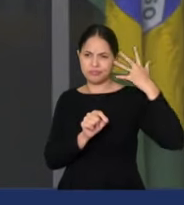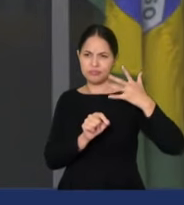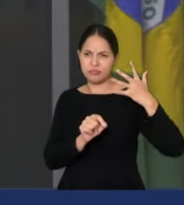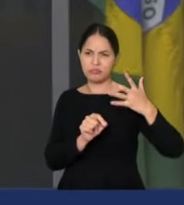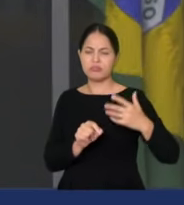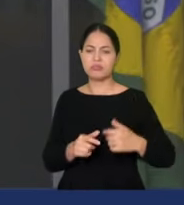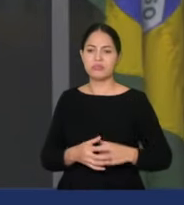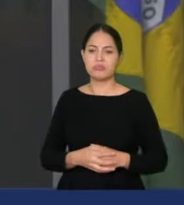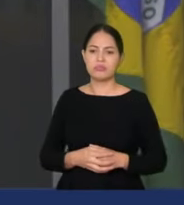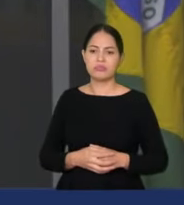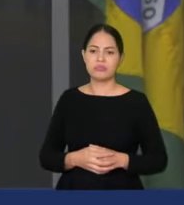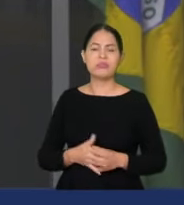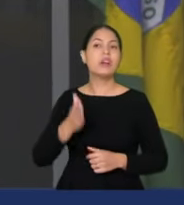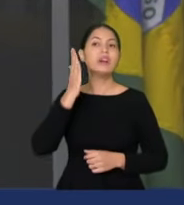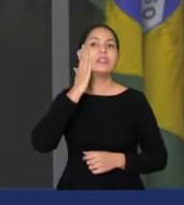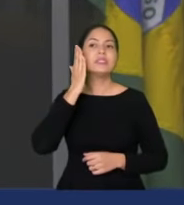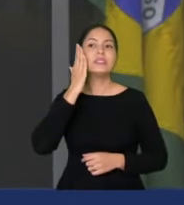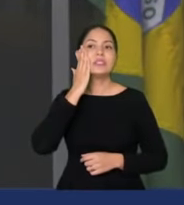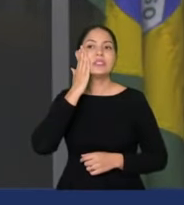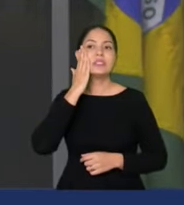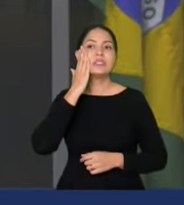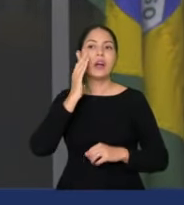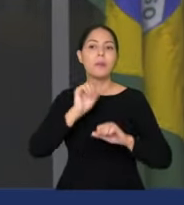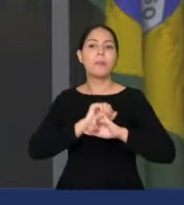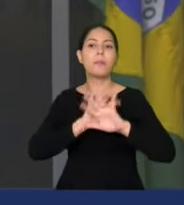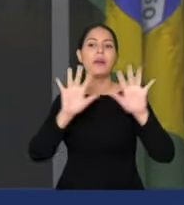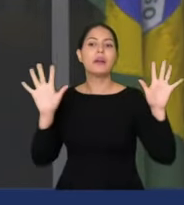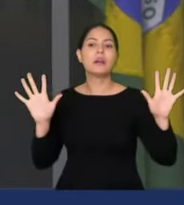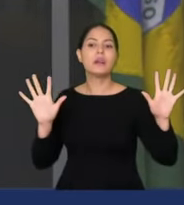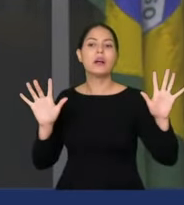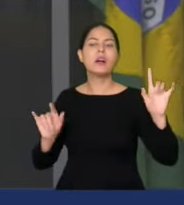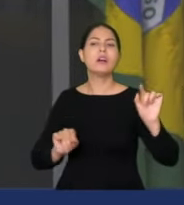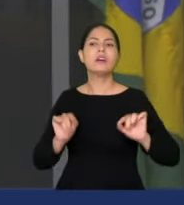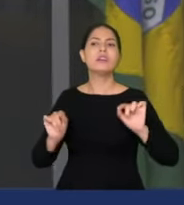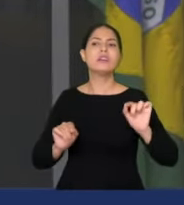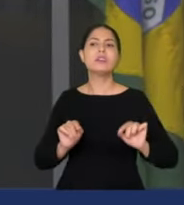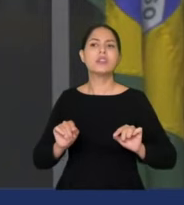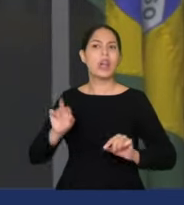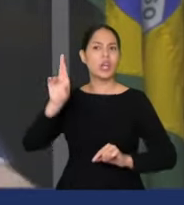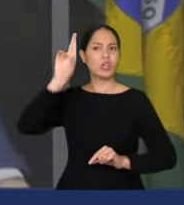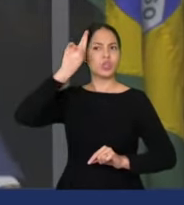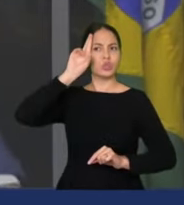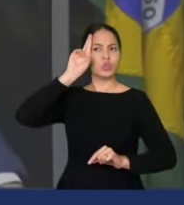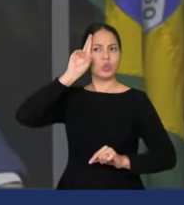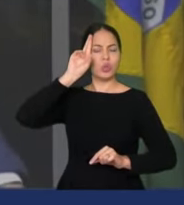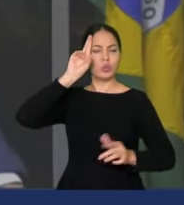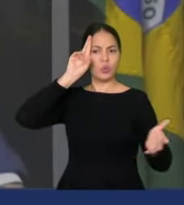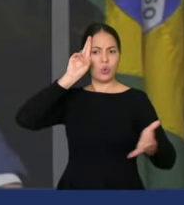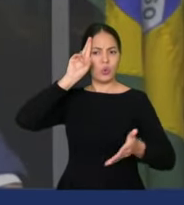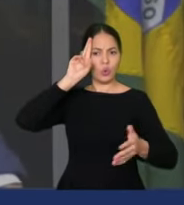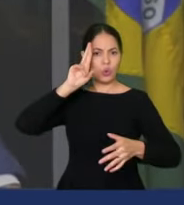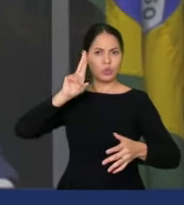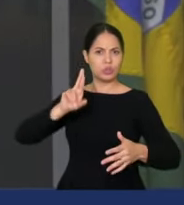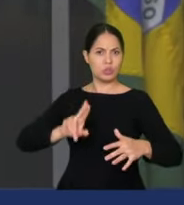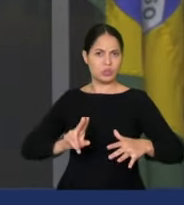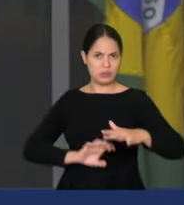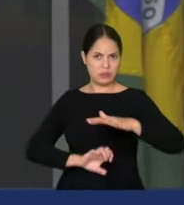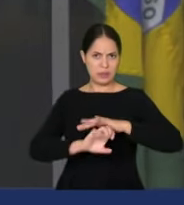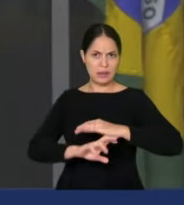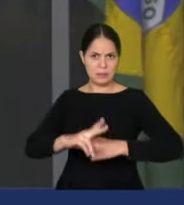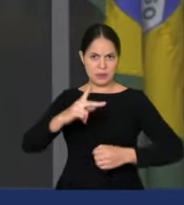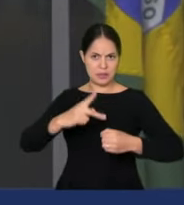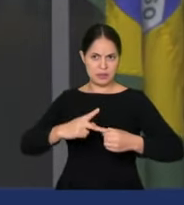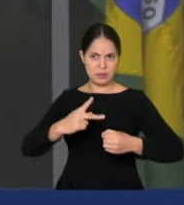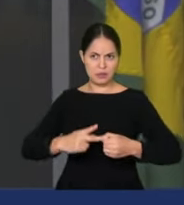para saber quem é realmente o dono da Petrobras hoje. Eu vejo